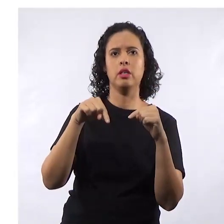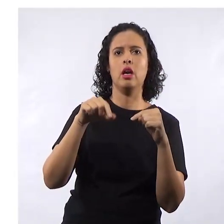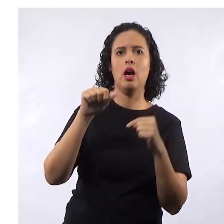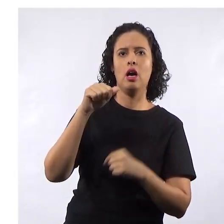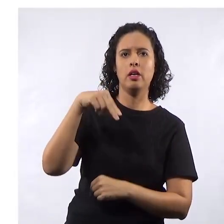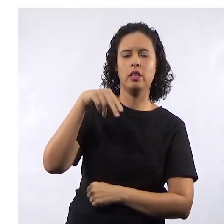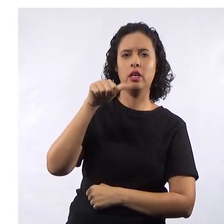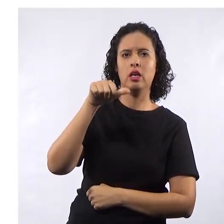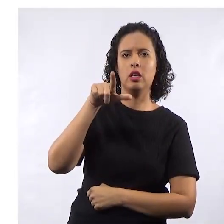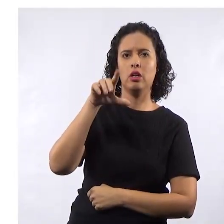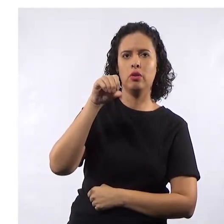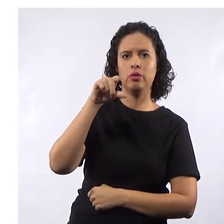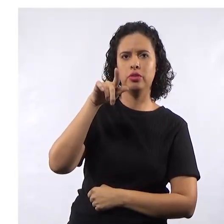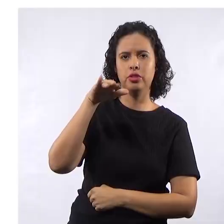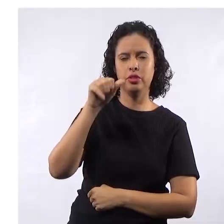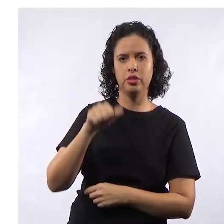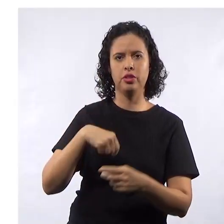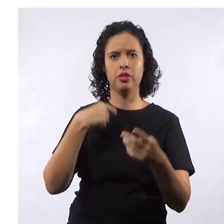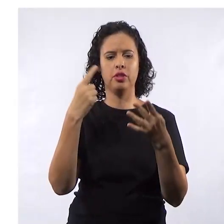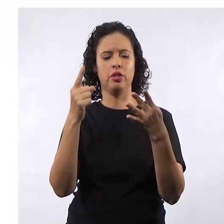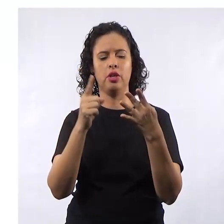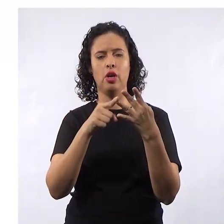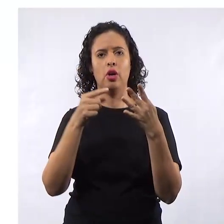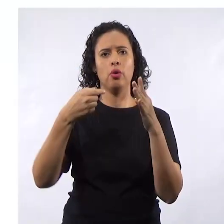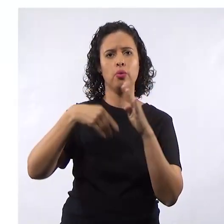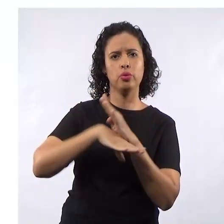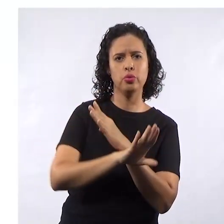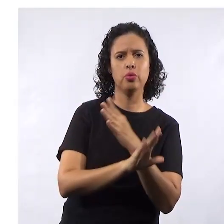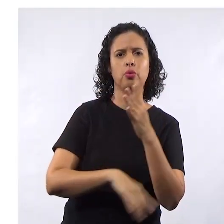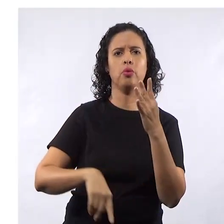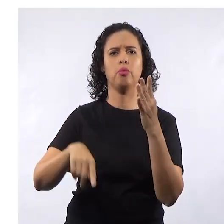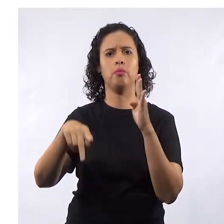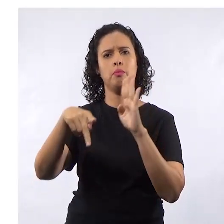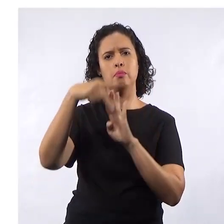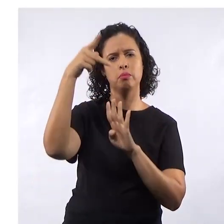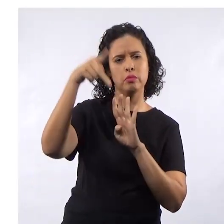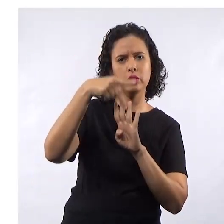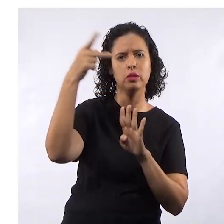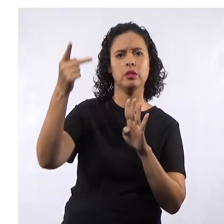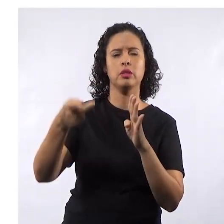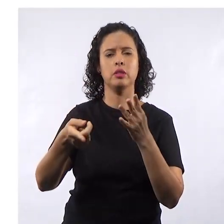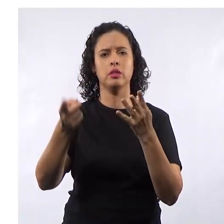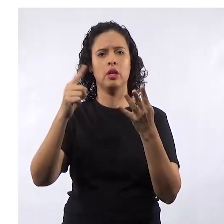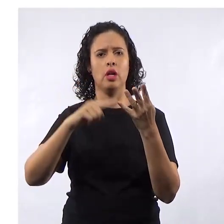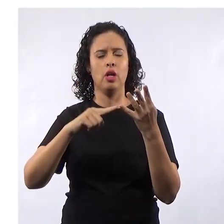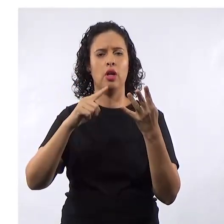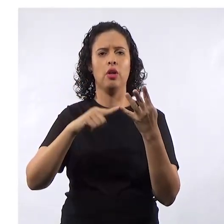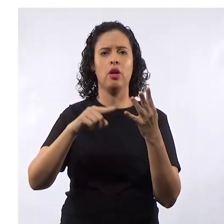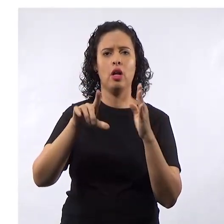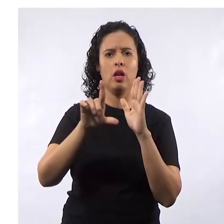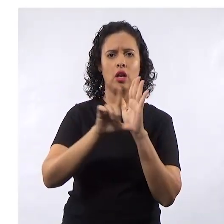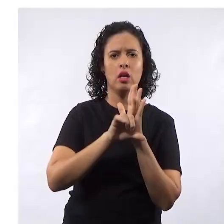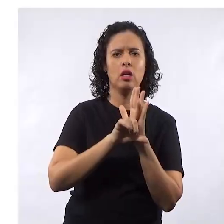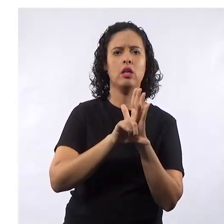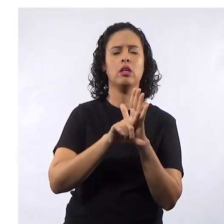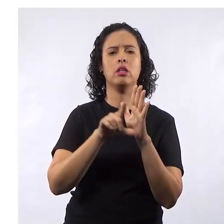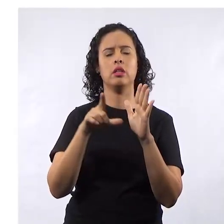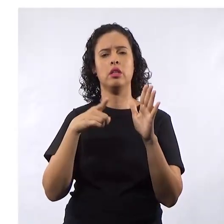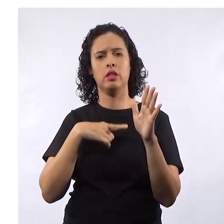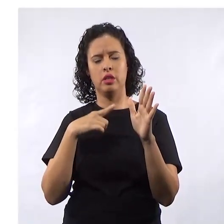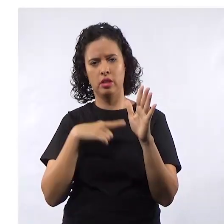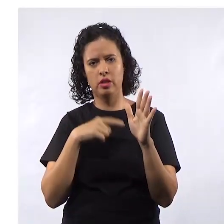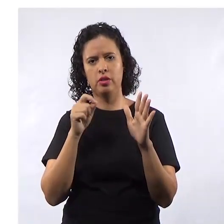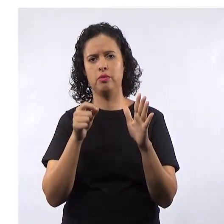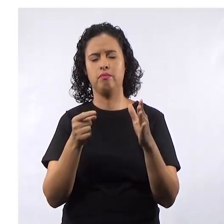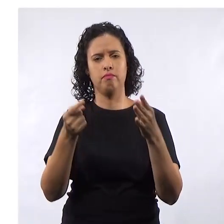analogia, nós temos os costumes, nós temos os princípios gerais do direito, nós temos a doutrina, temos a